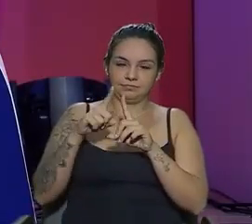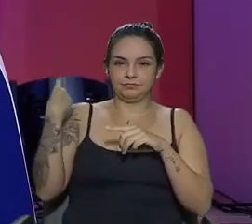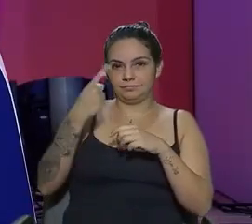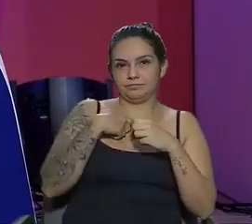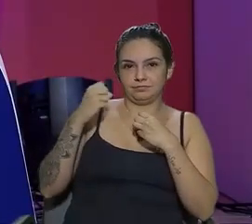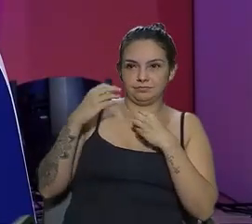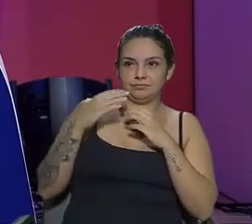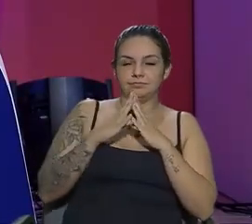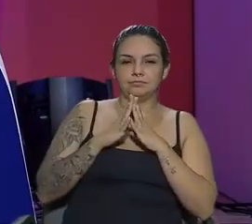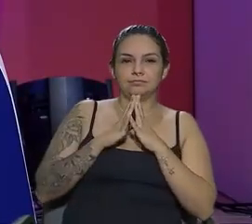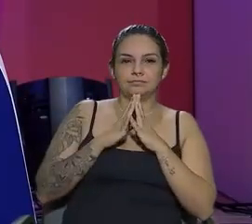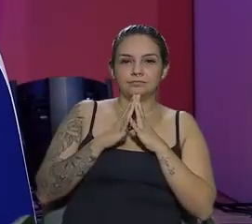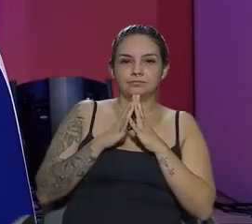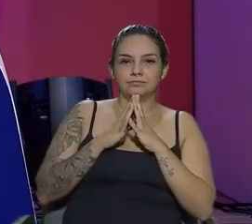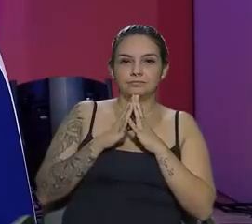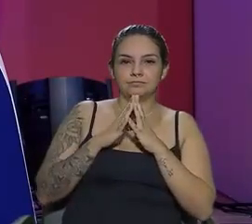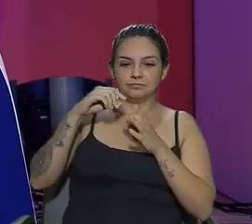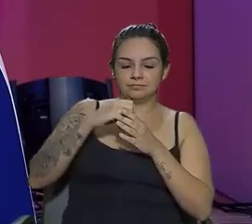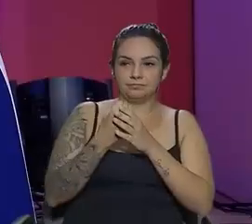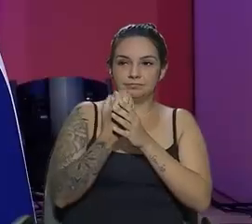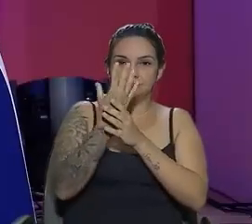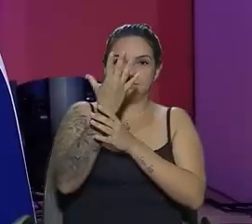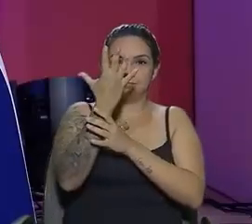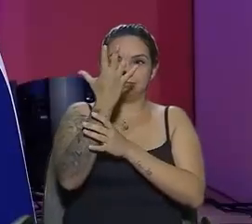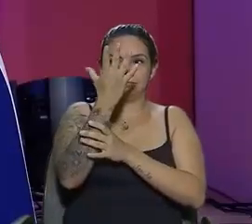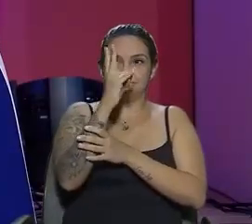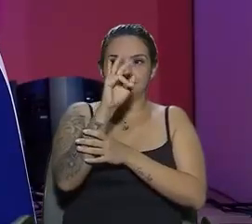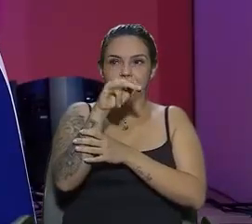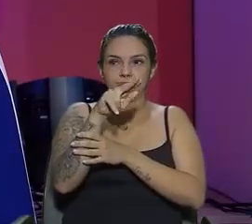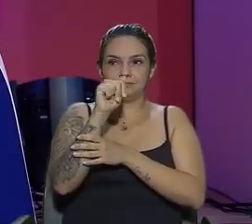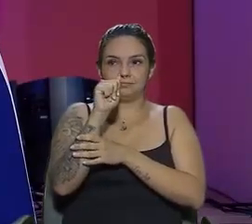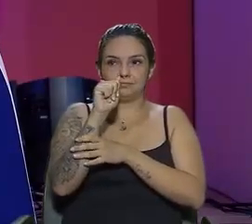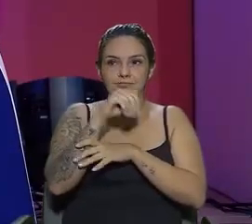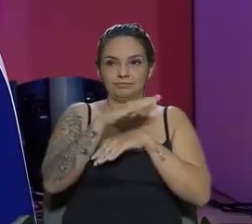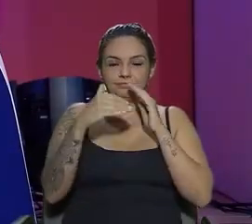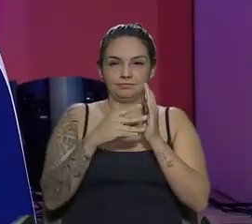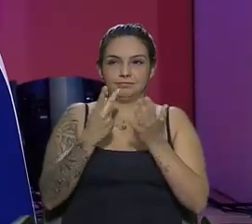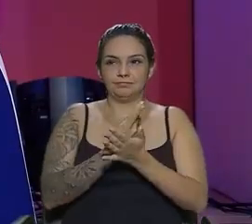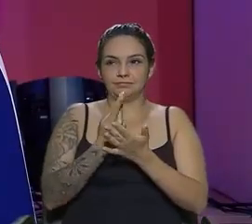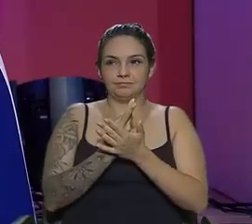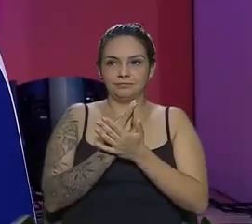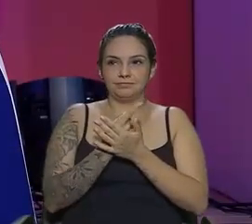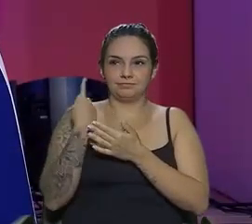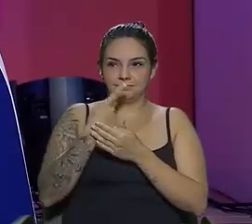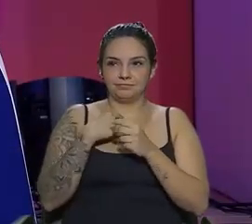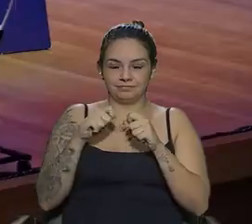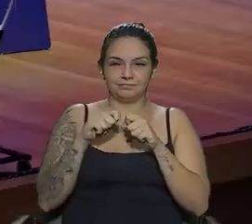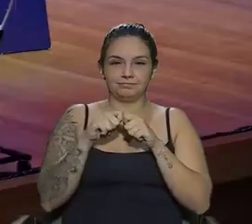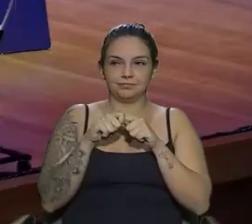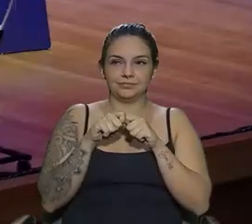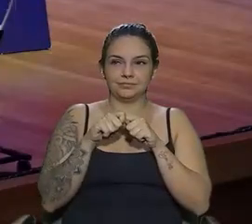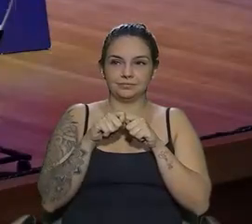nos ensina, né? Porque quando a planta vinga, não é sinal de que está tudo errado. E eu acho que a gente faz